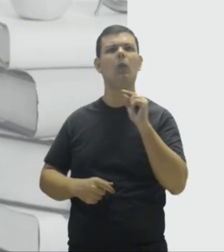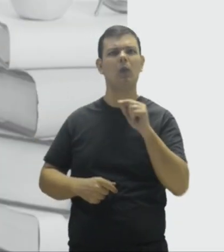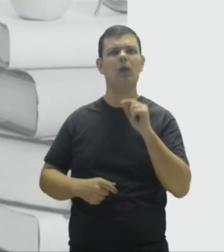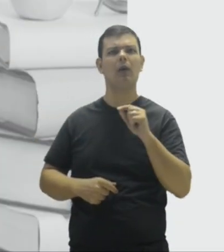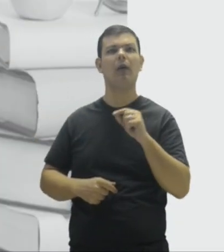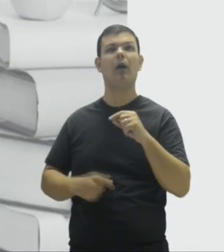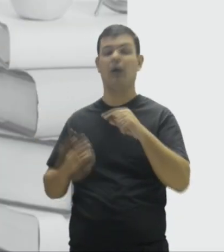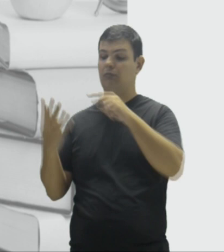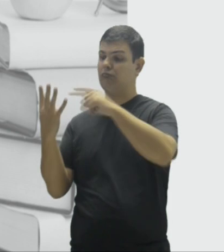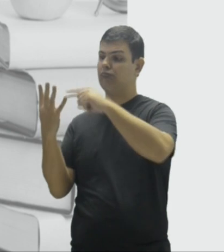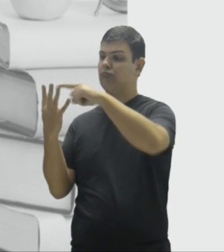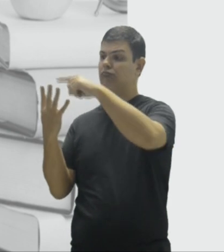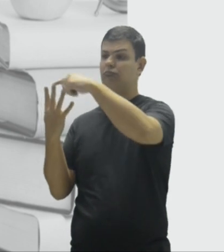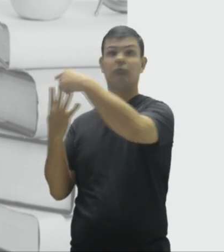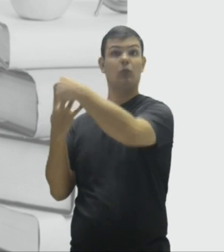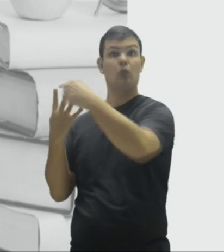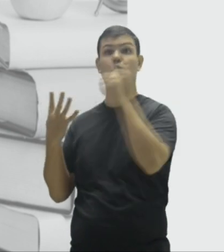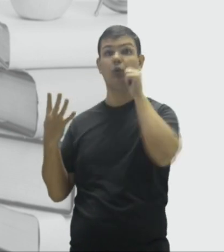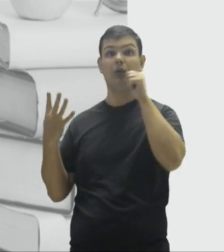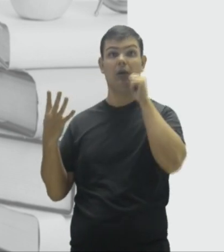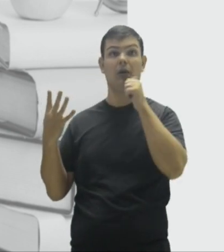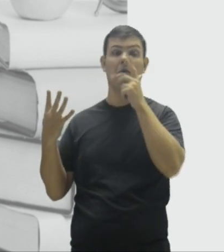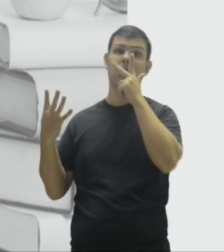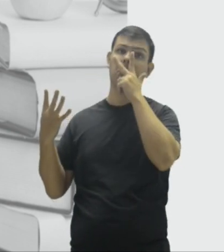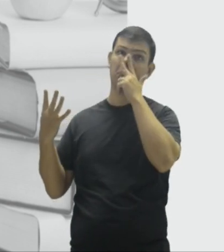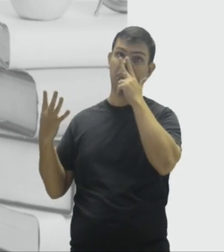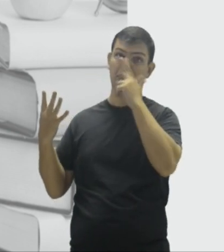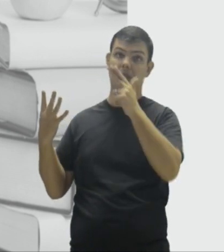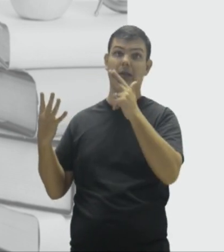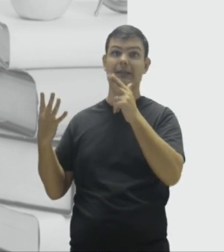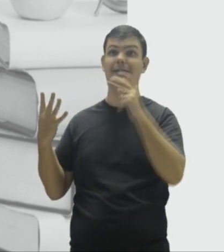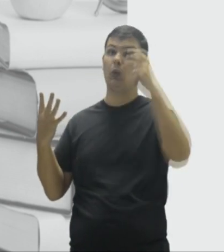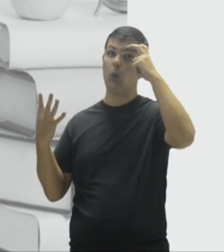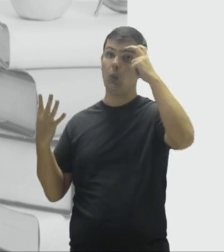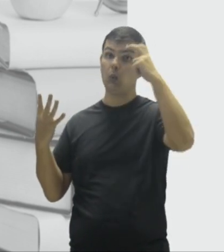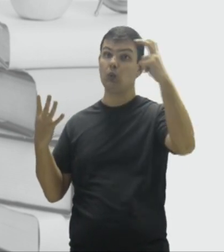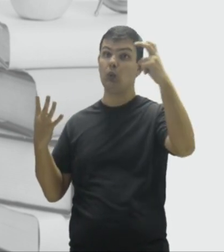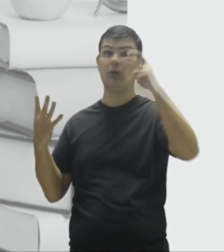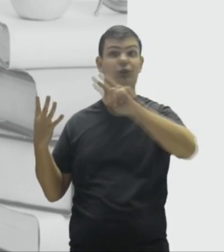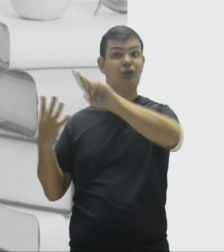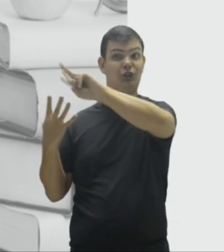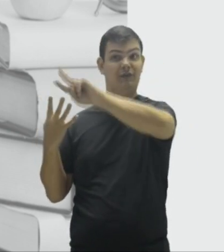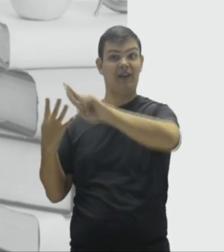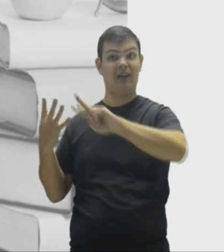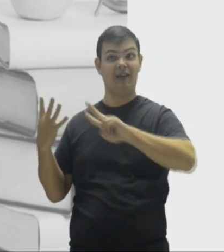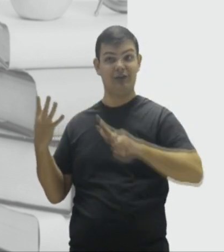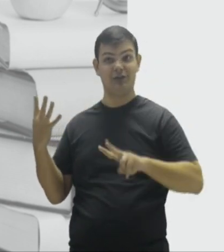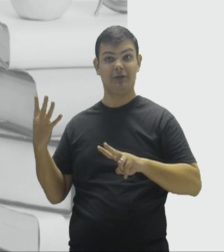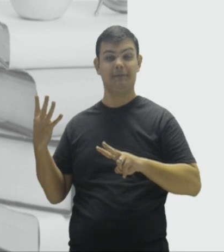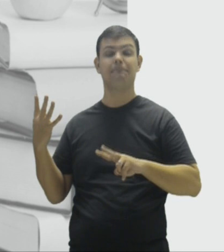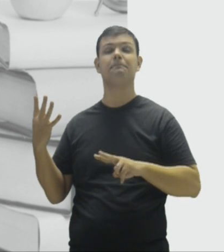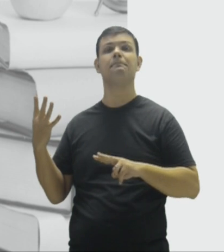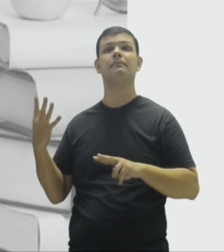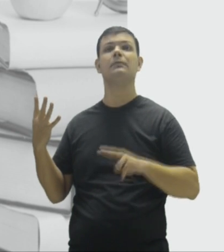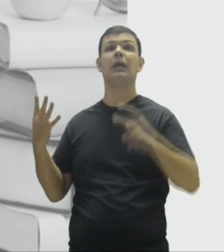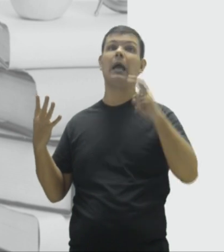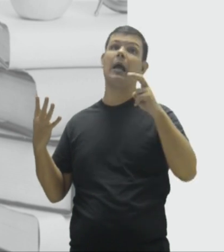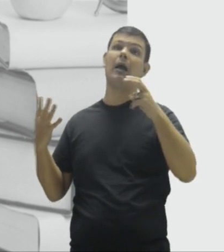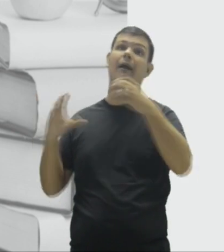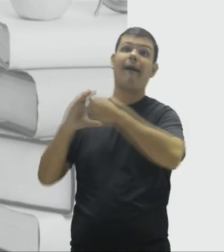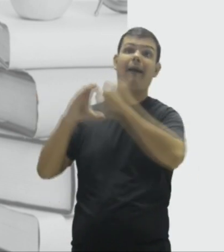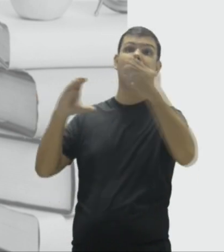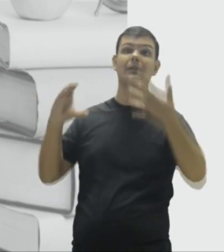as 4 mulheres aparentemente são de culturas diferentes, né? Por sua característica, pelo uso